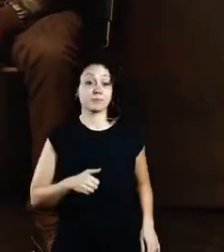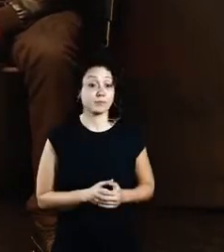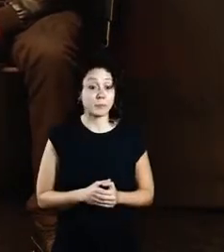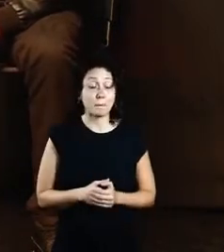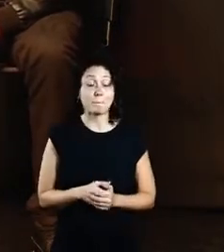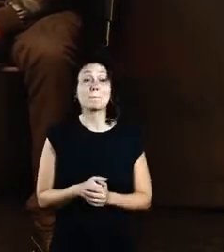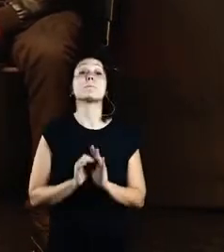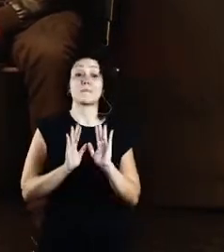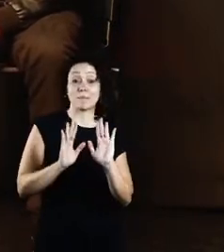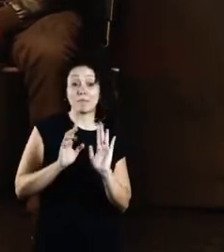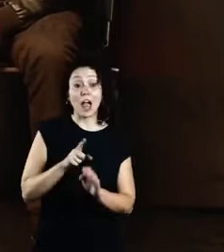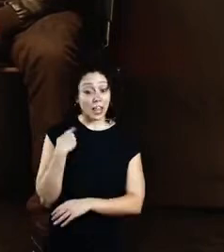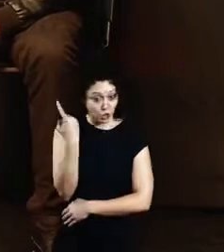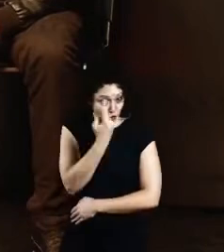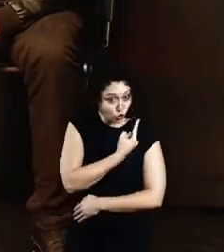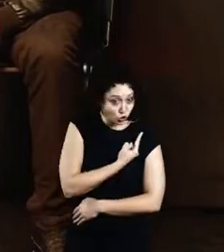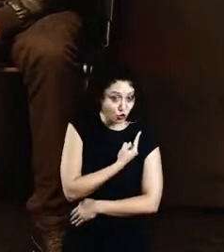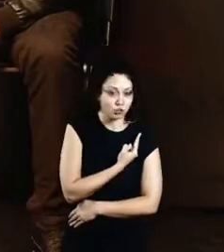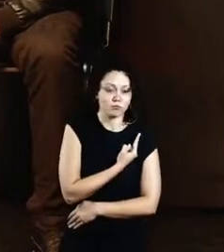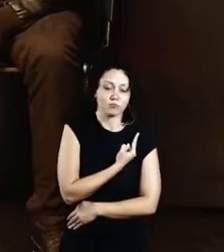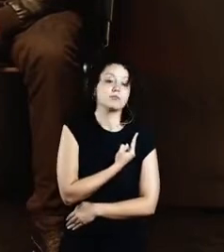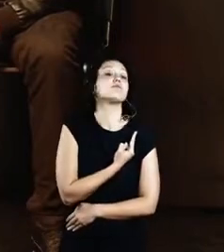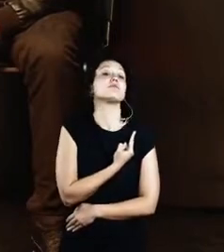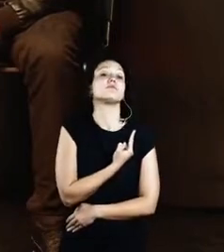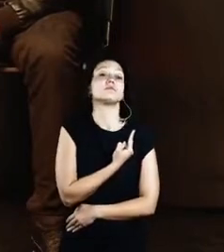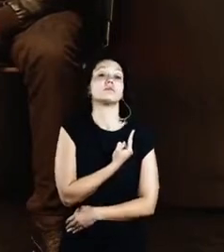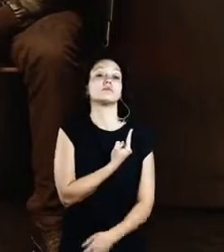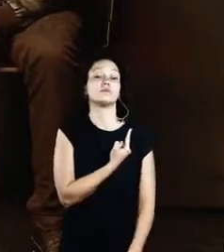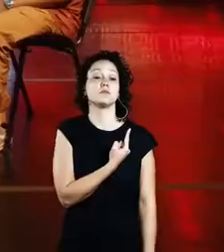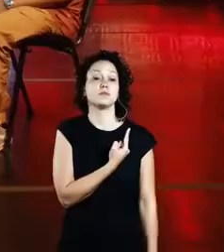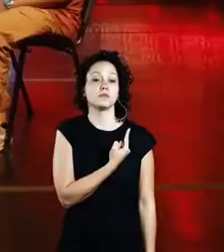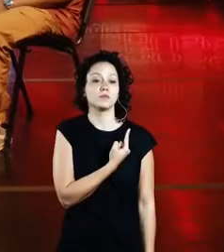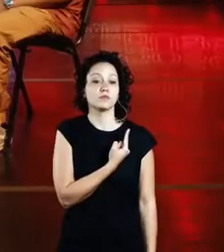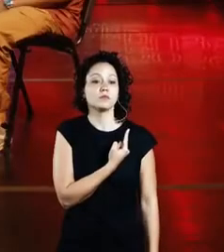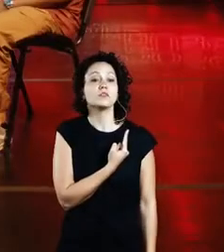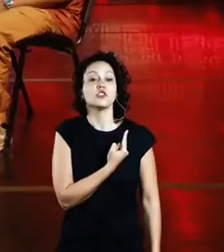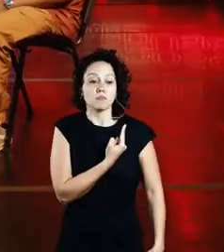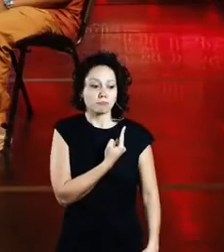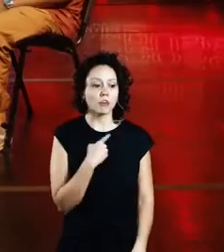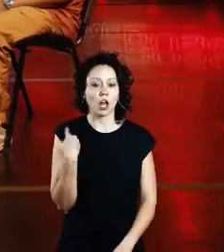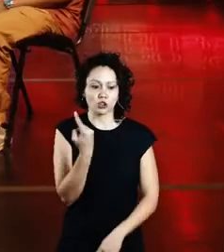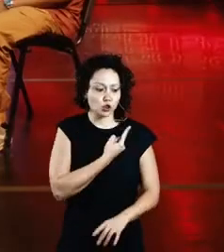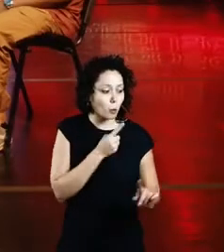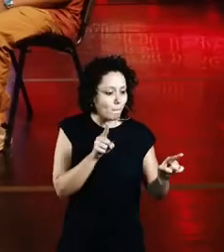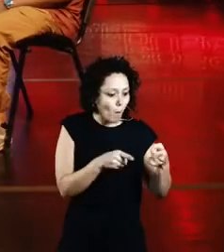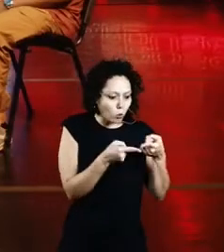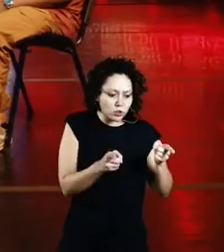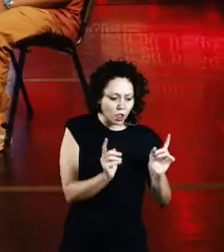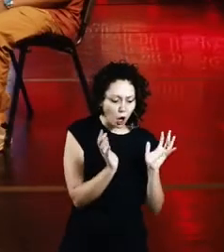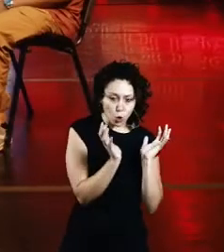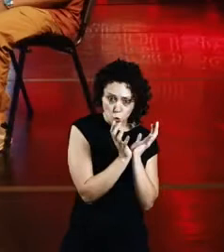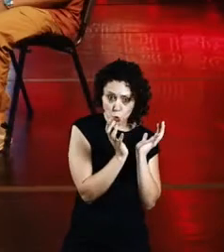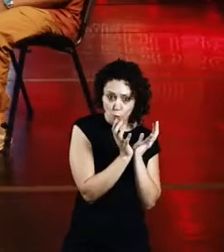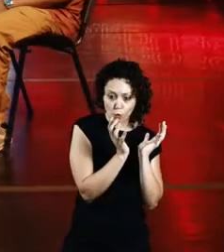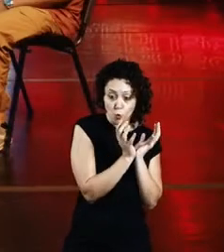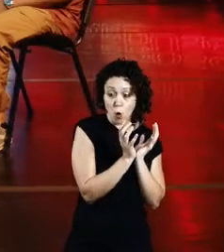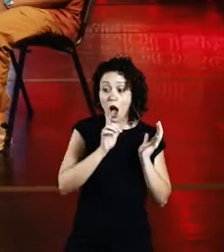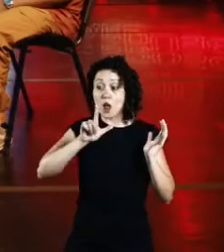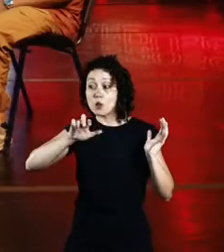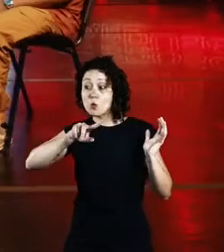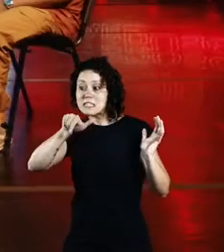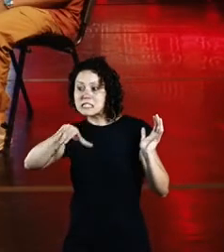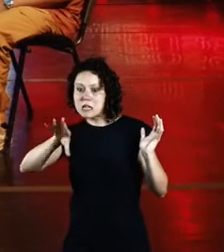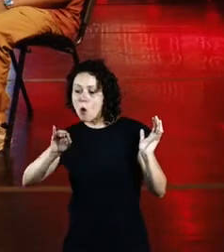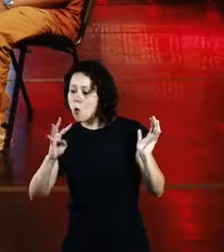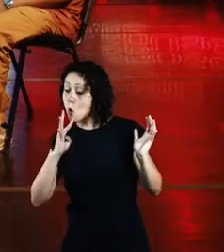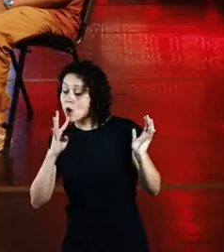gente, através da nossa linha de produção, a gente conheceu o Luizão, que foi também lá na minha casa, ficou doido e começou a